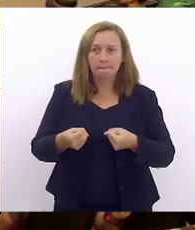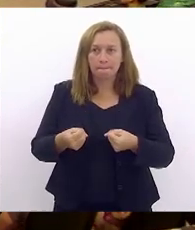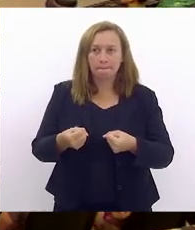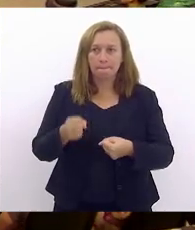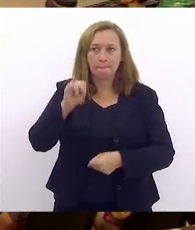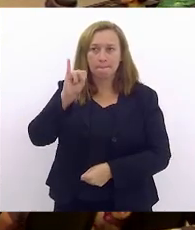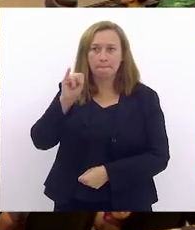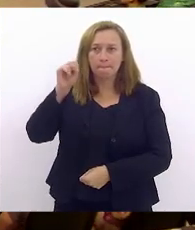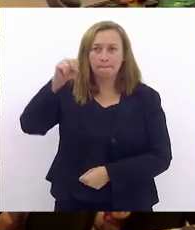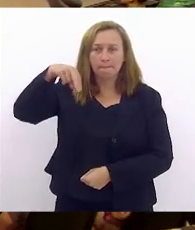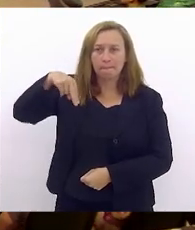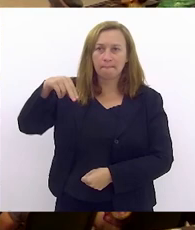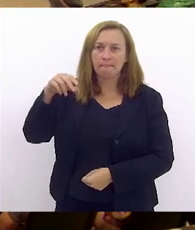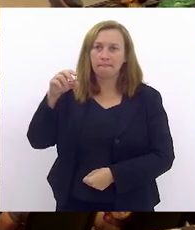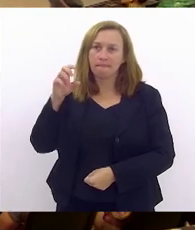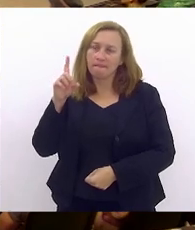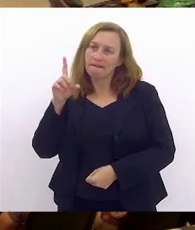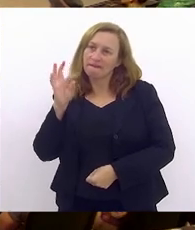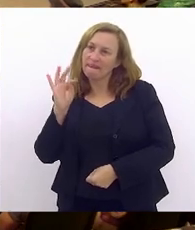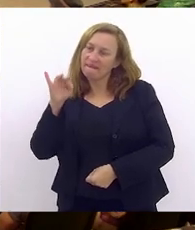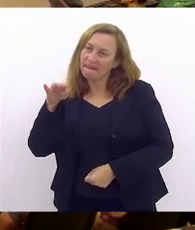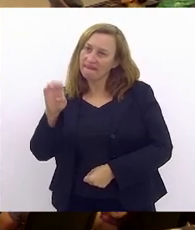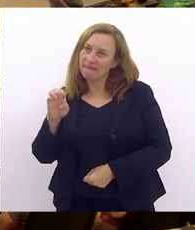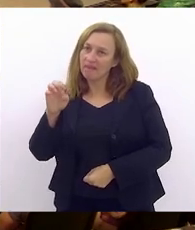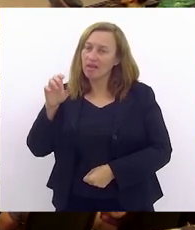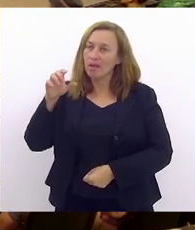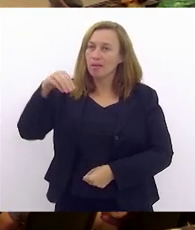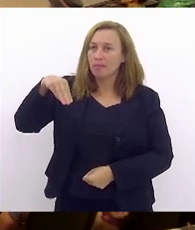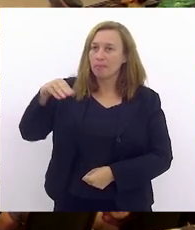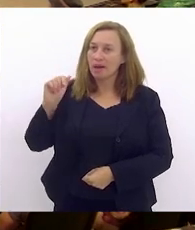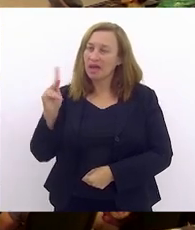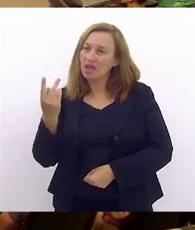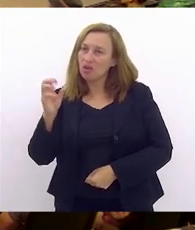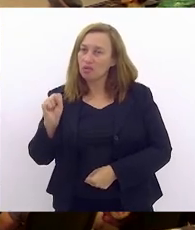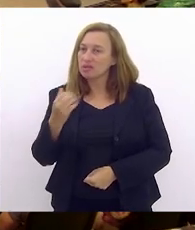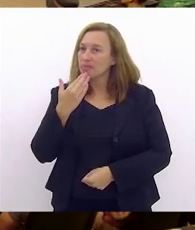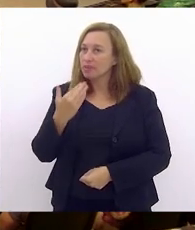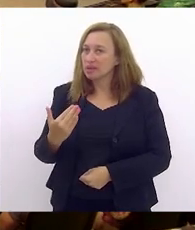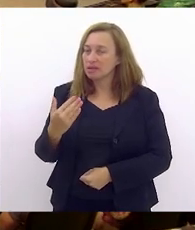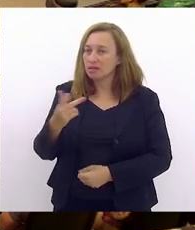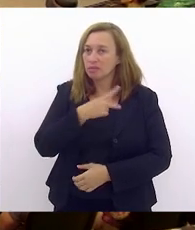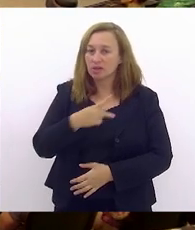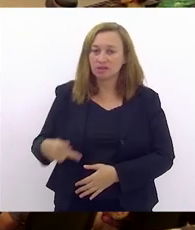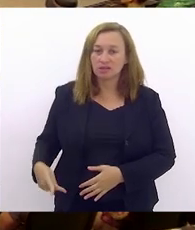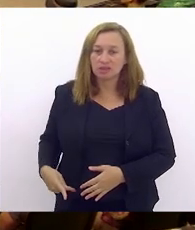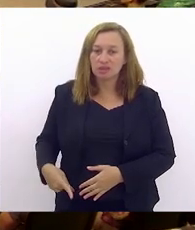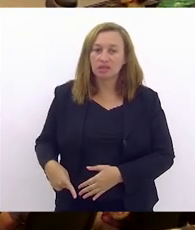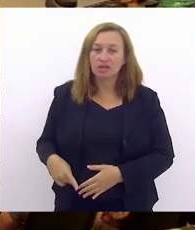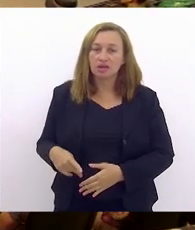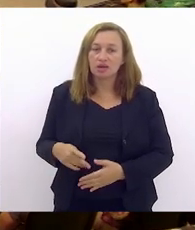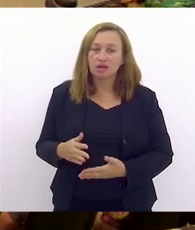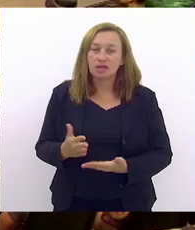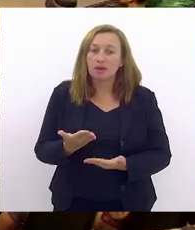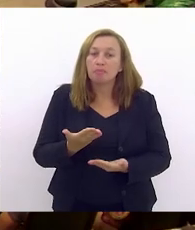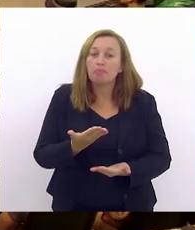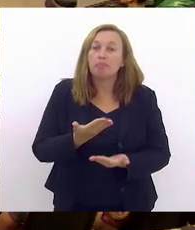Magalhães, a pedido do presidente Sandro Avelar, que ainda estava fundando a federação. E aí,